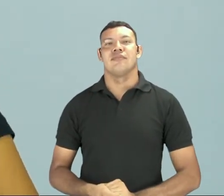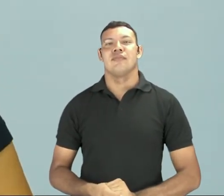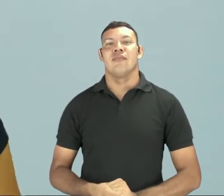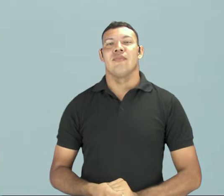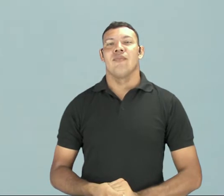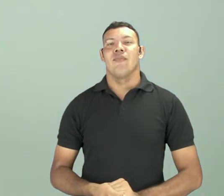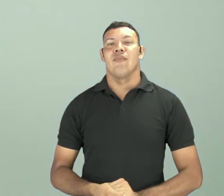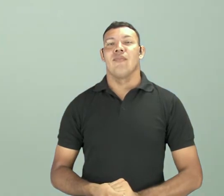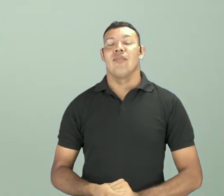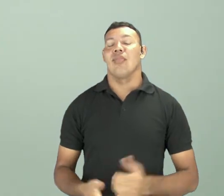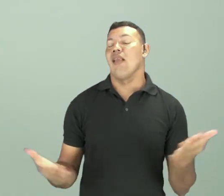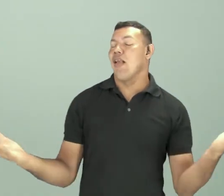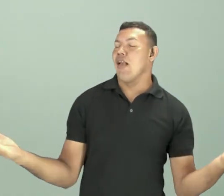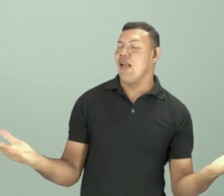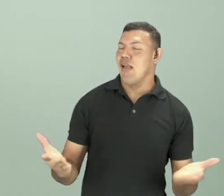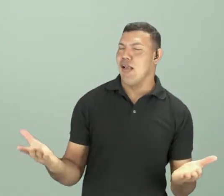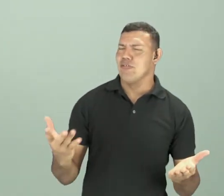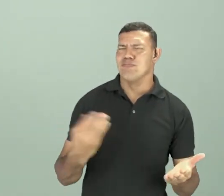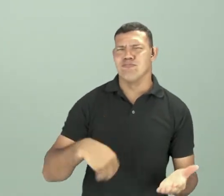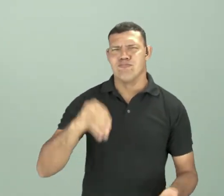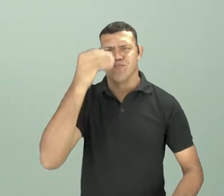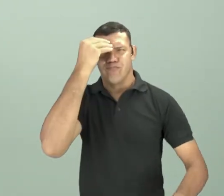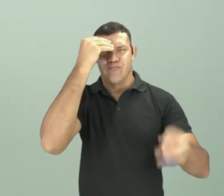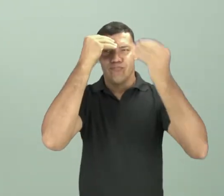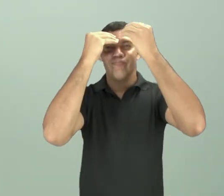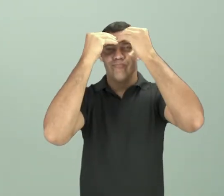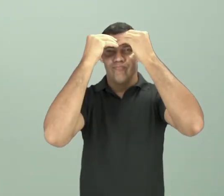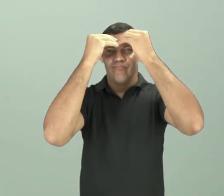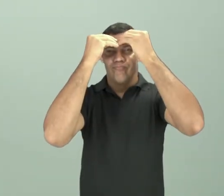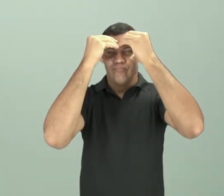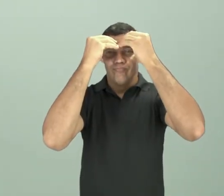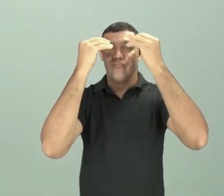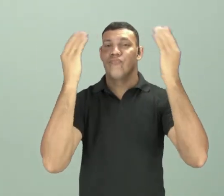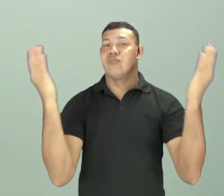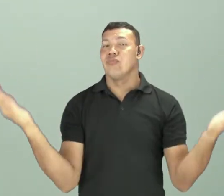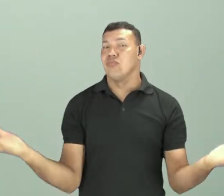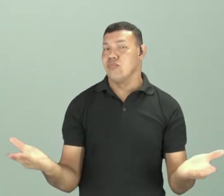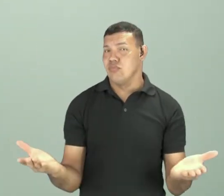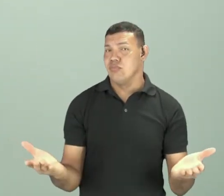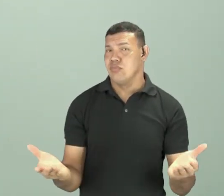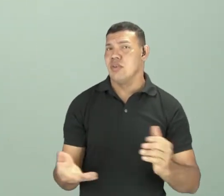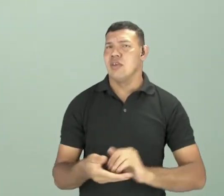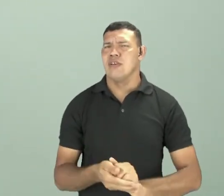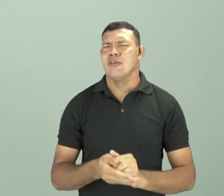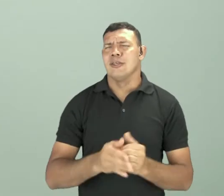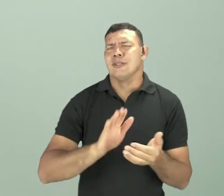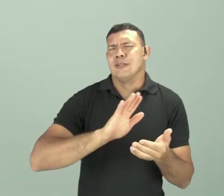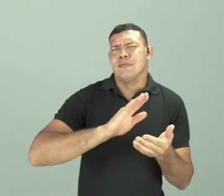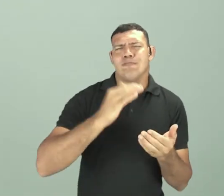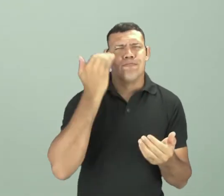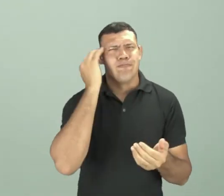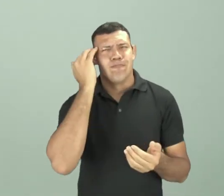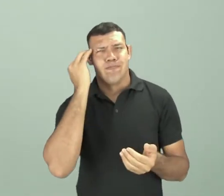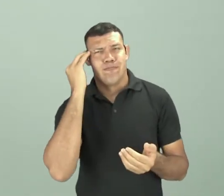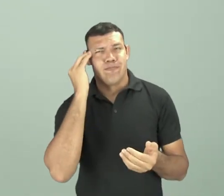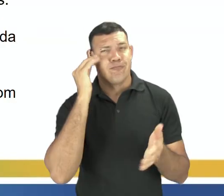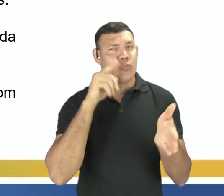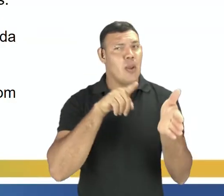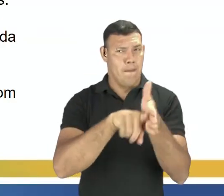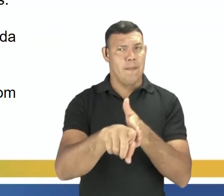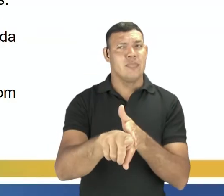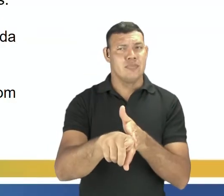Vamos lá. Então, para a gente efetivar tudo aquilo que nós já dissemos, vamos tentar interpretar uma questão. Essa questão